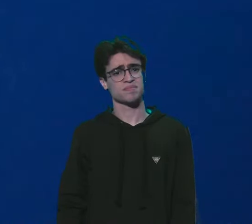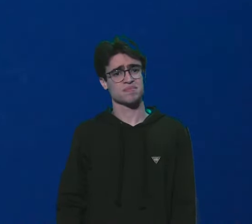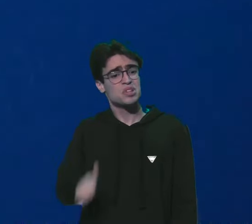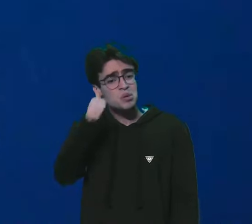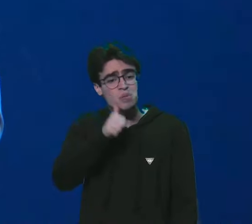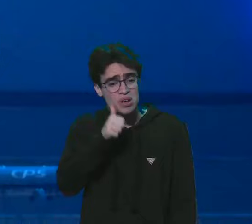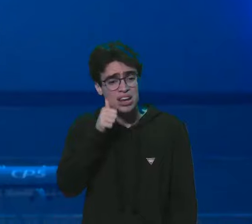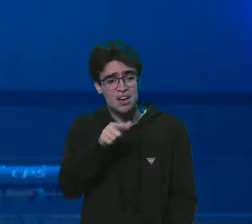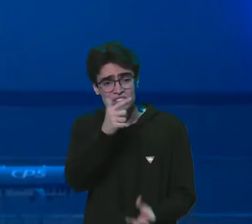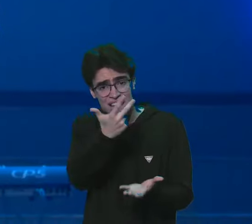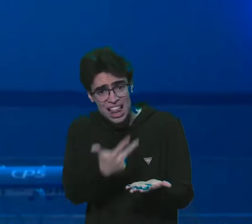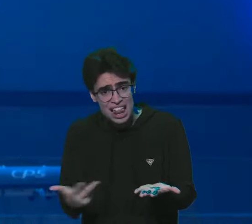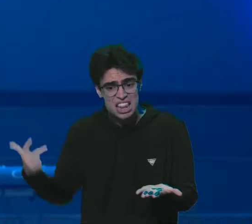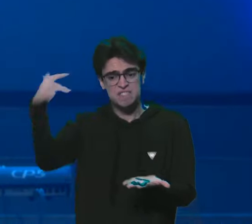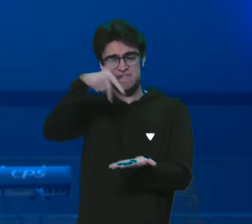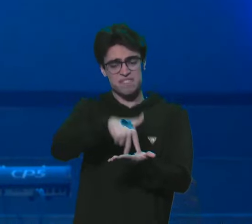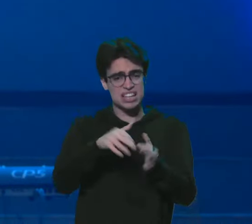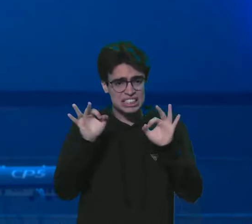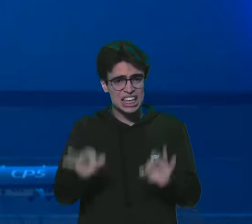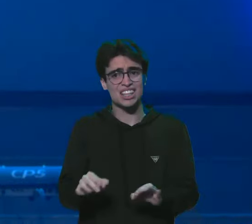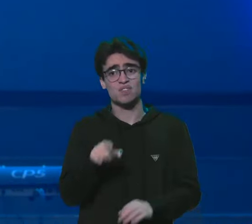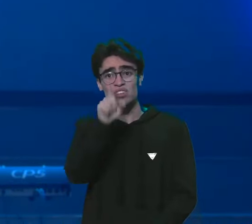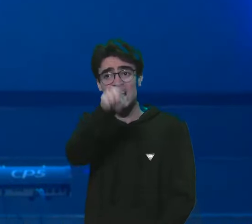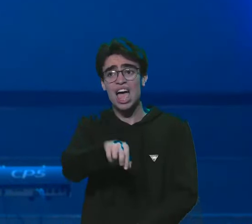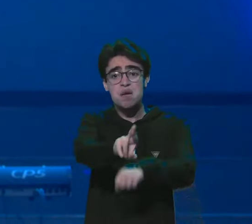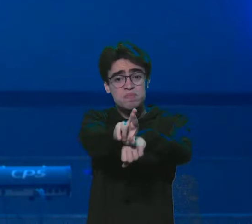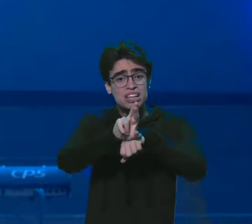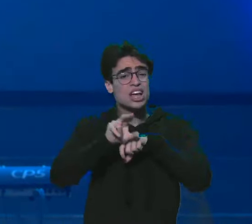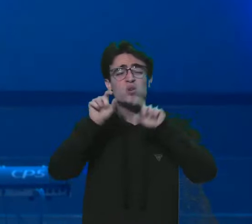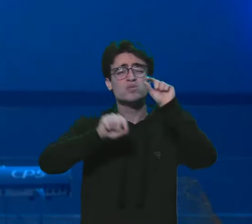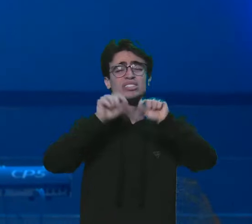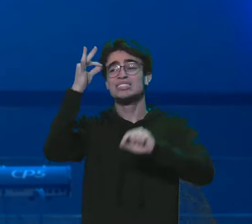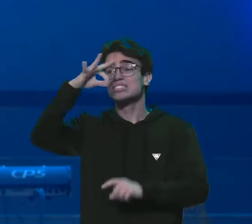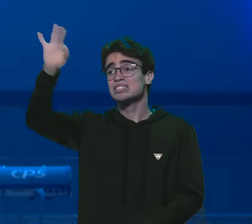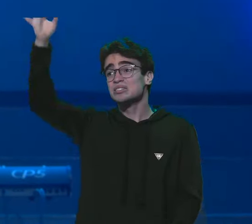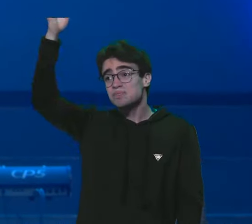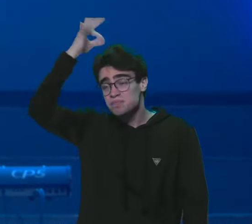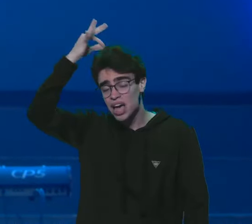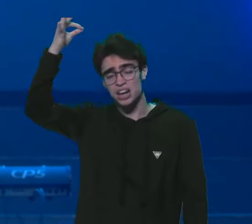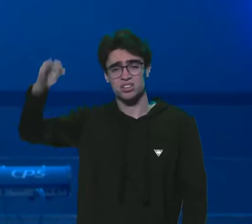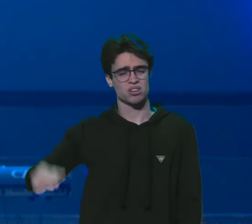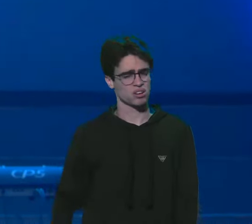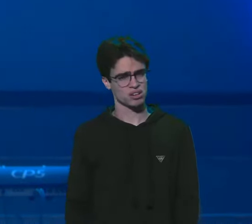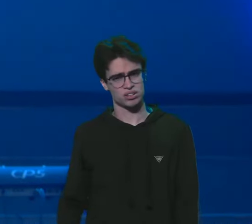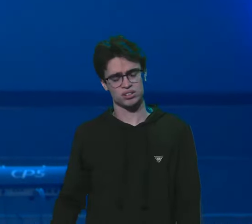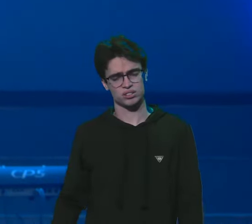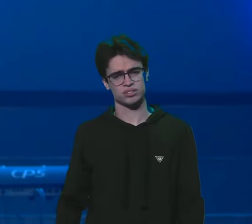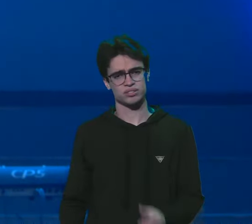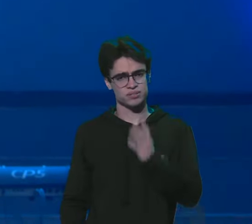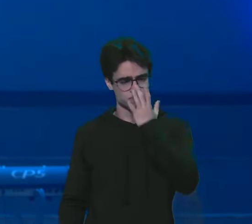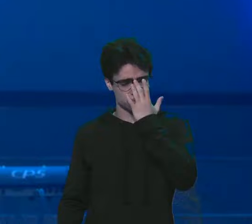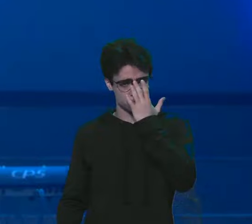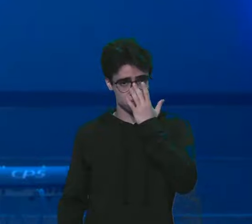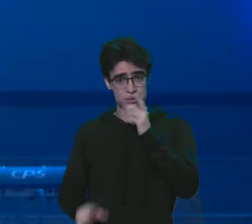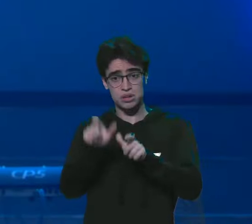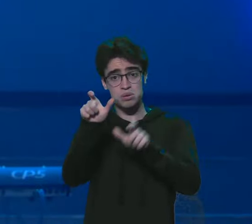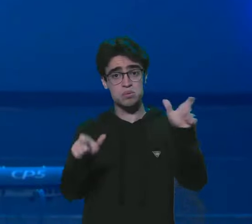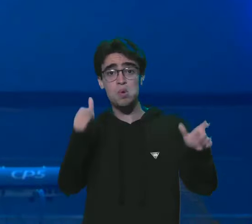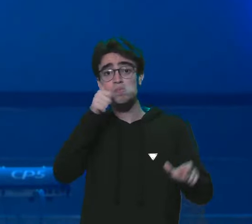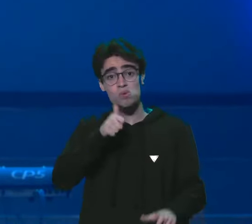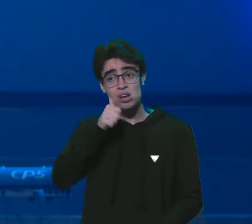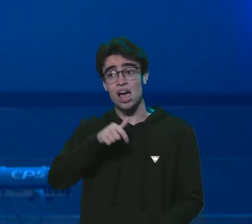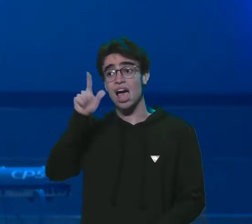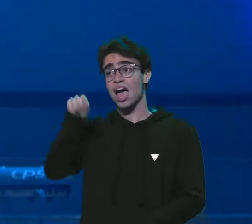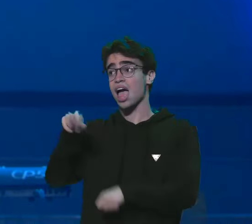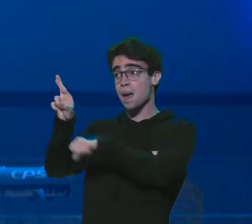Mulher, levanta. Você é representante do Espírito de Deus na sua casa. A mulher